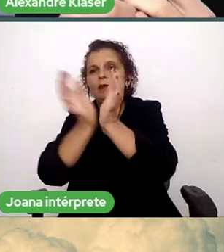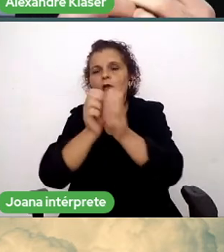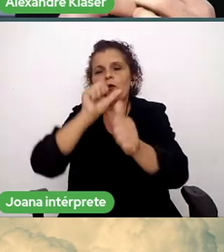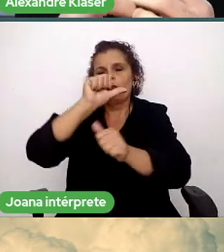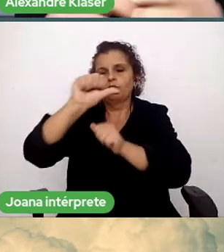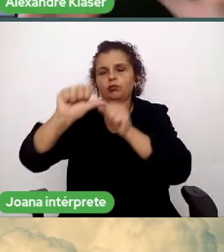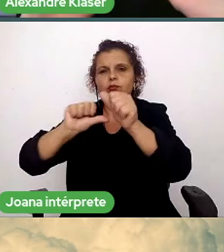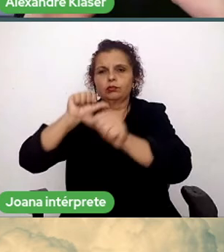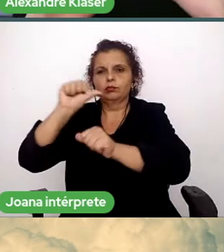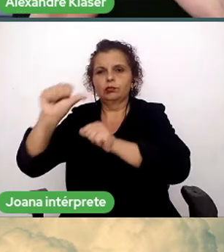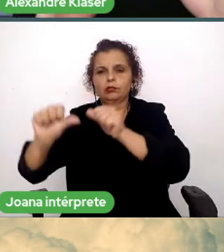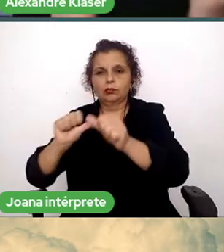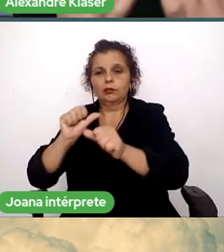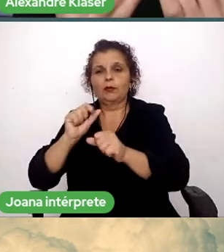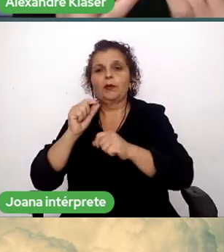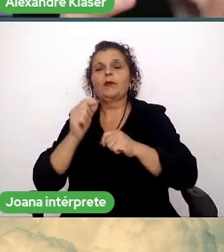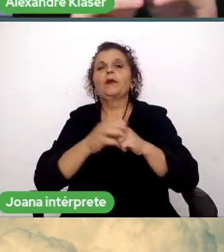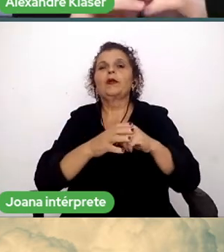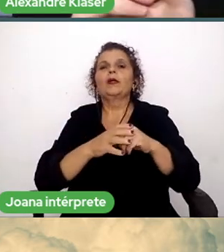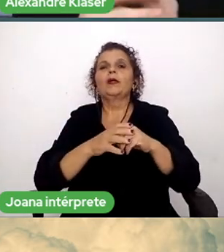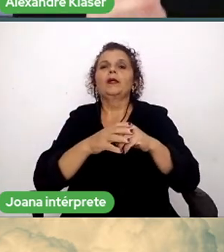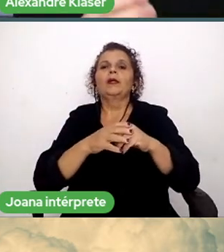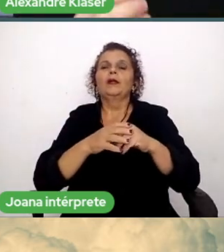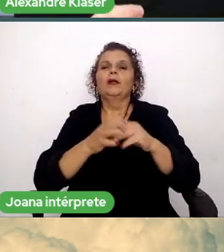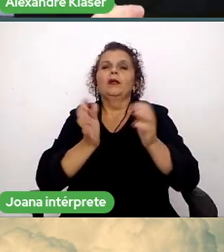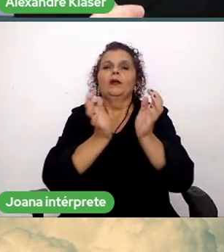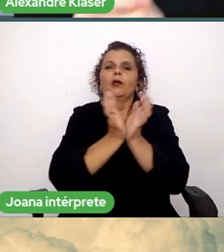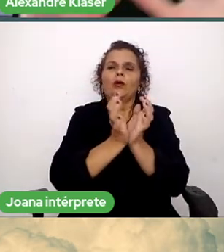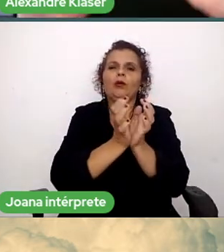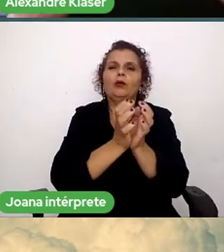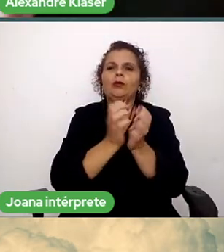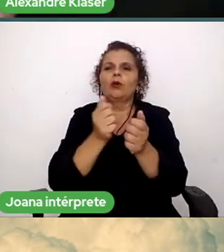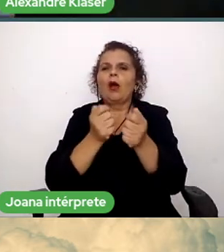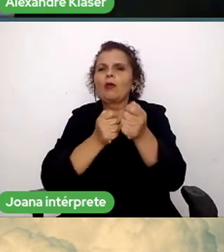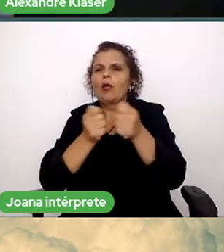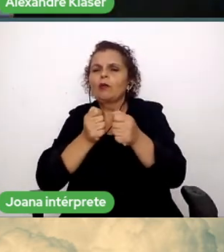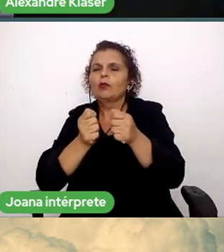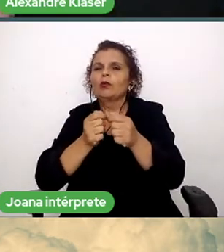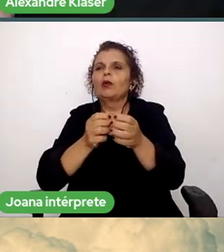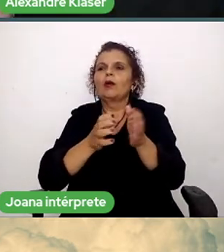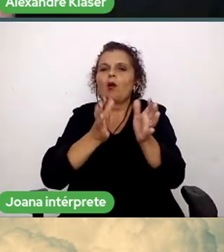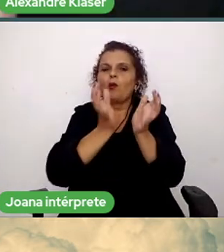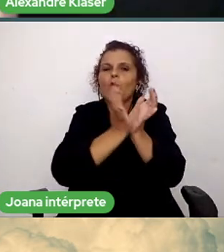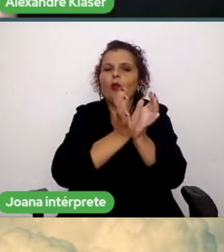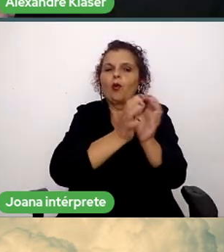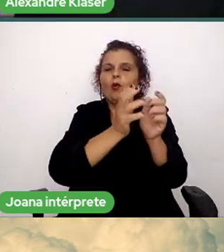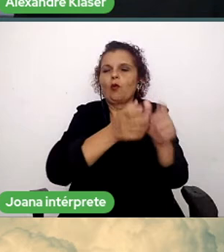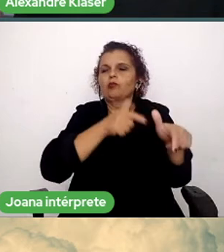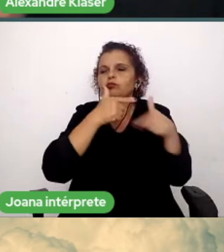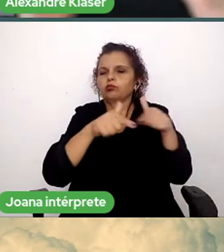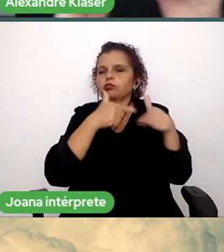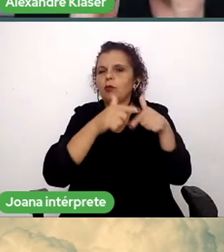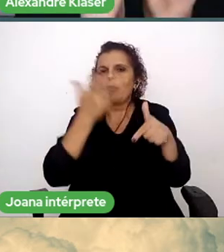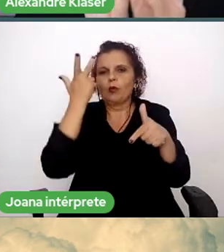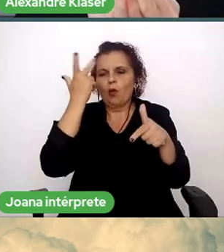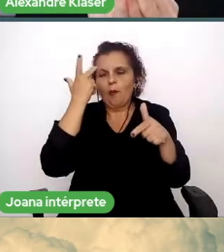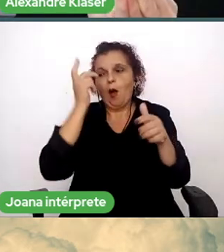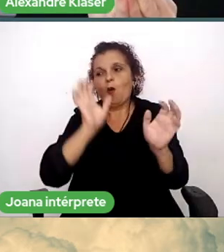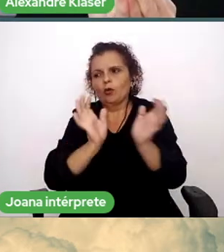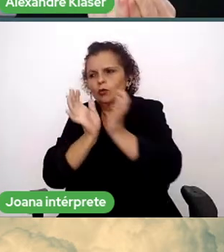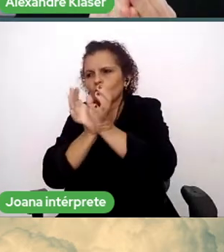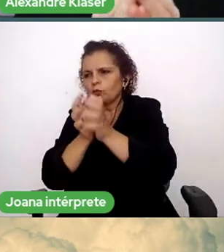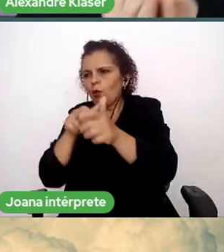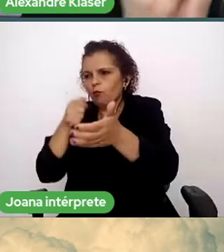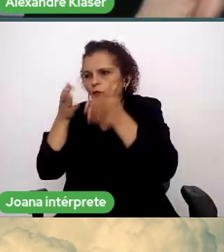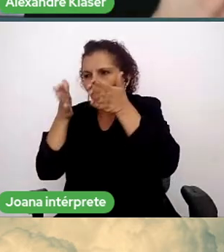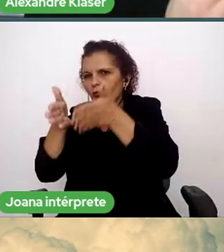processo. Então, esse pequeno grupo vai estar jogando o jogo por um tempo, enquanto o resto da organização continua fazendo do jeito que foi. O que a gente pretende com